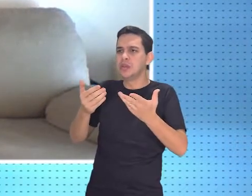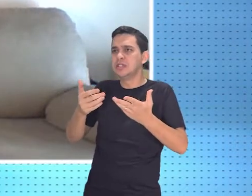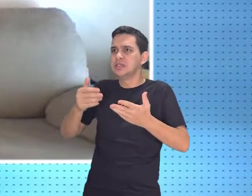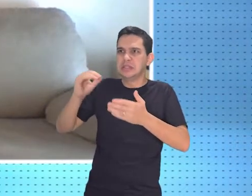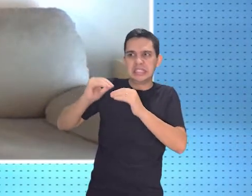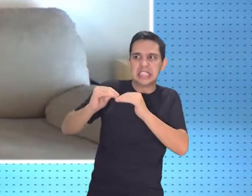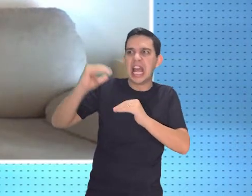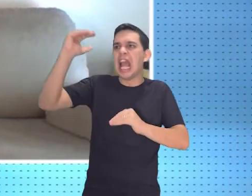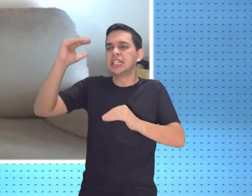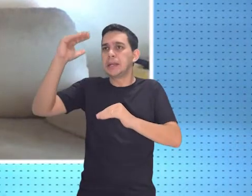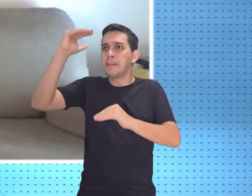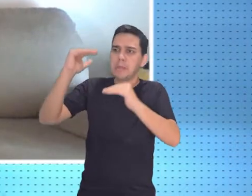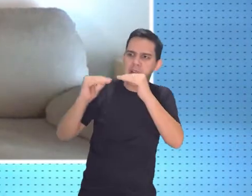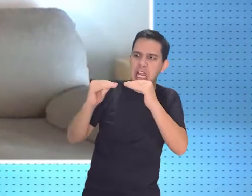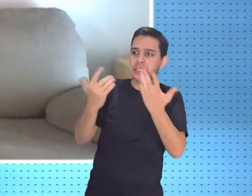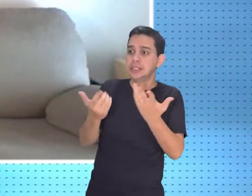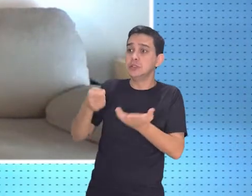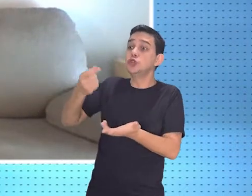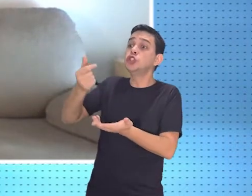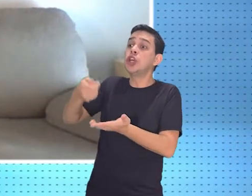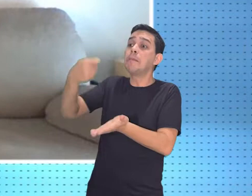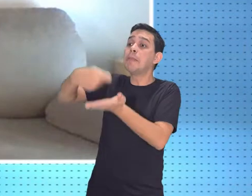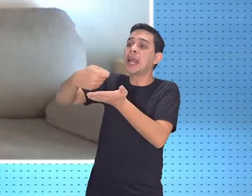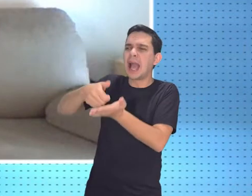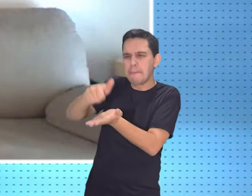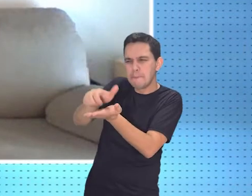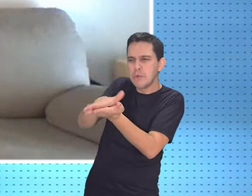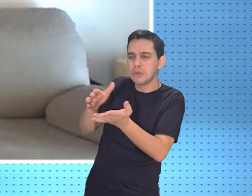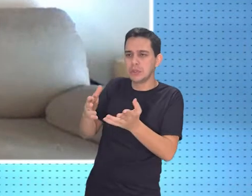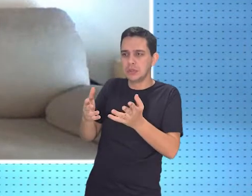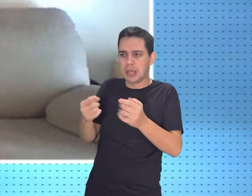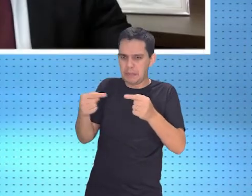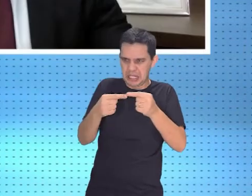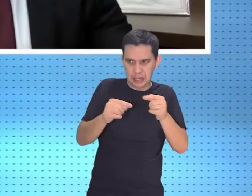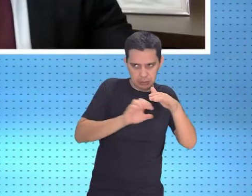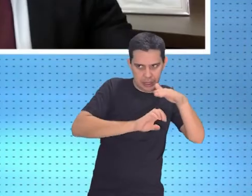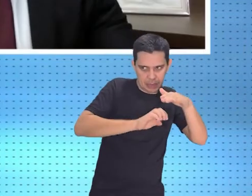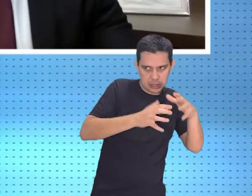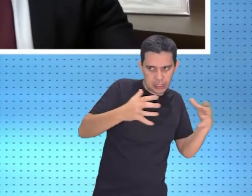do prejuízo que a empresa teve com esse dano moral?